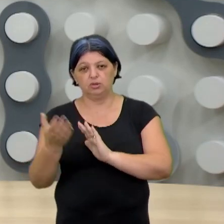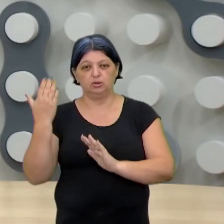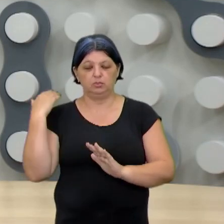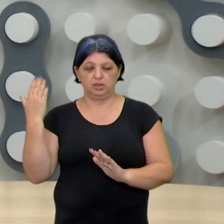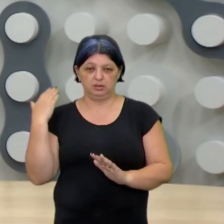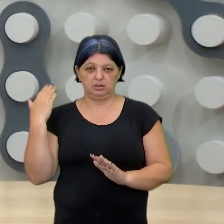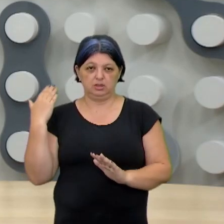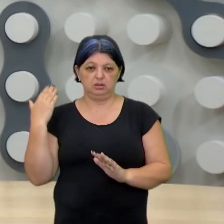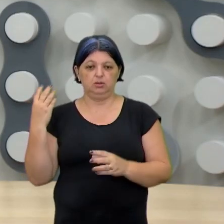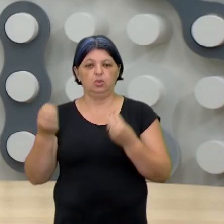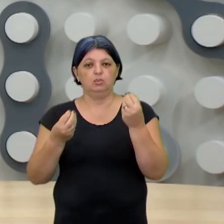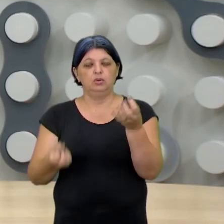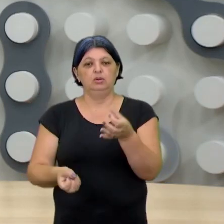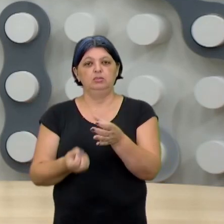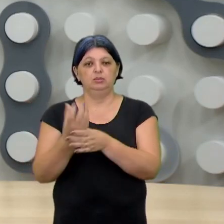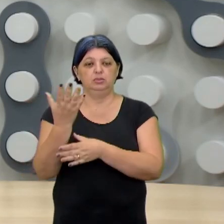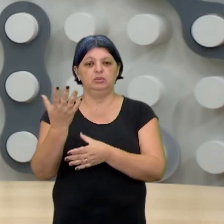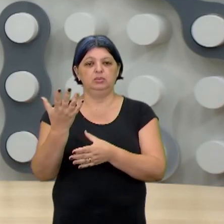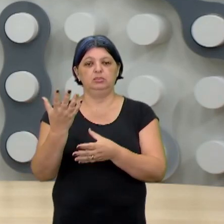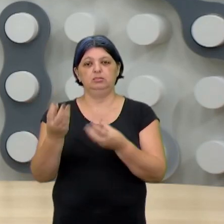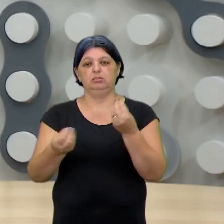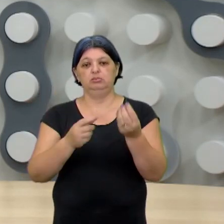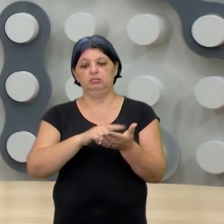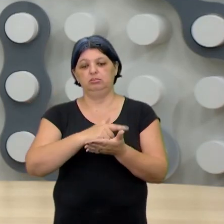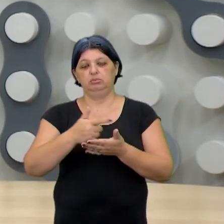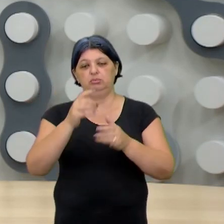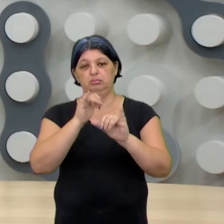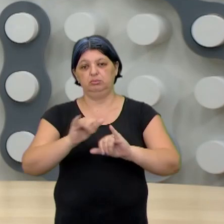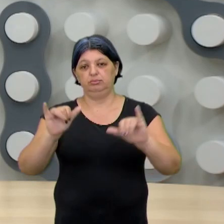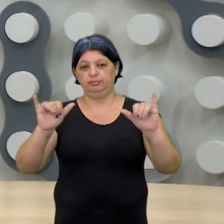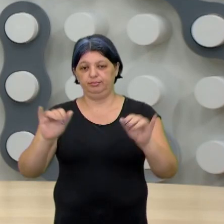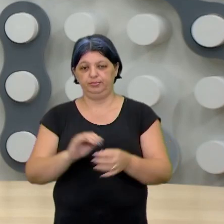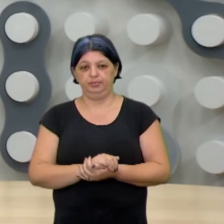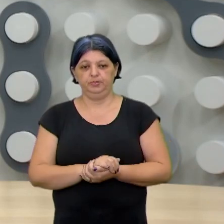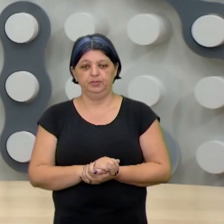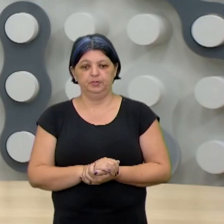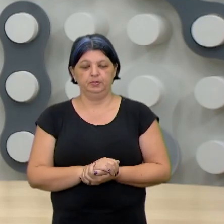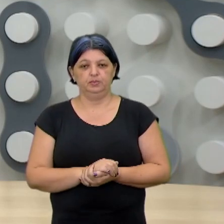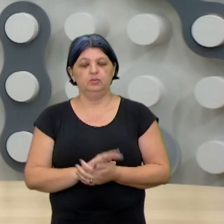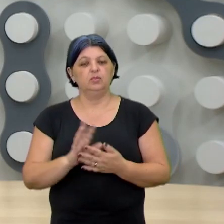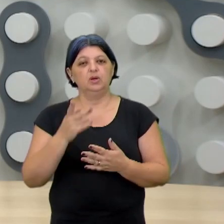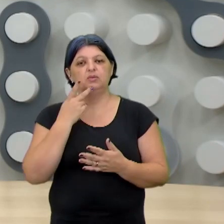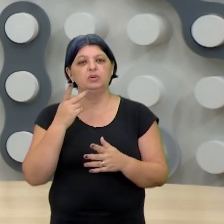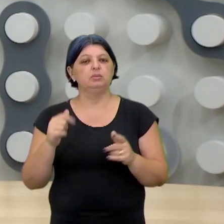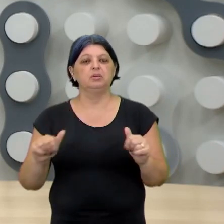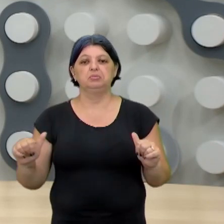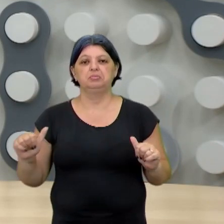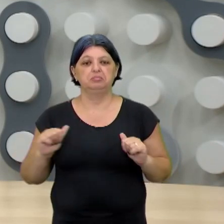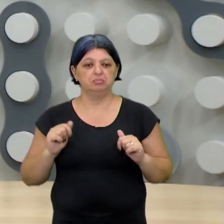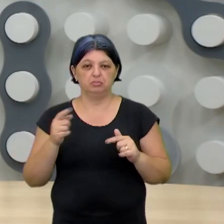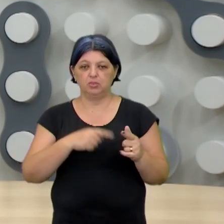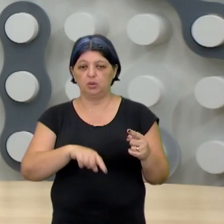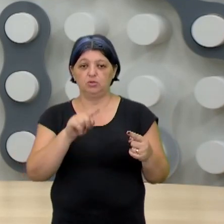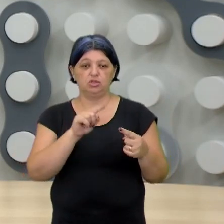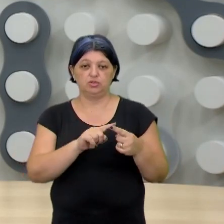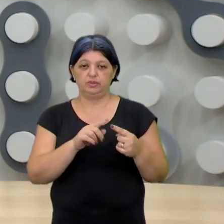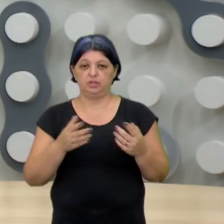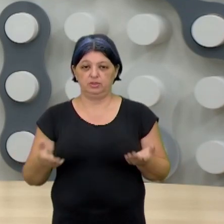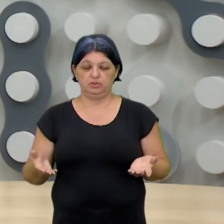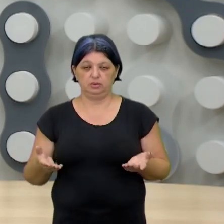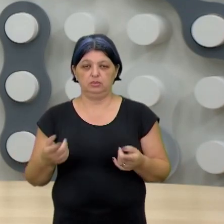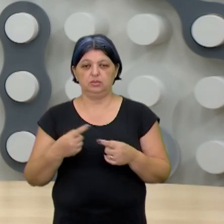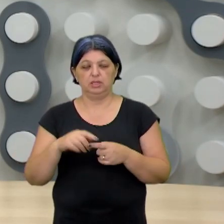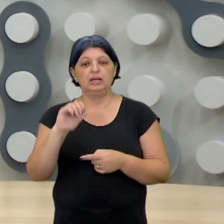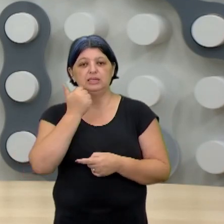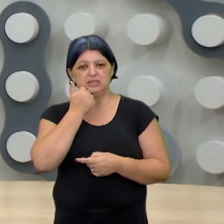a origem, né, do jornalismo. Então olha só, quando ele fala de imparcialidade e objetividade, ele está falando que a ciência